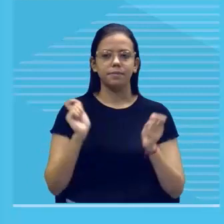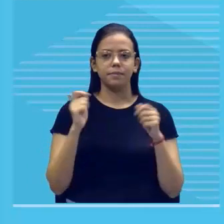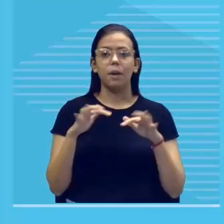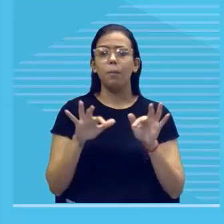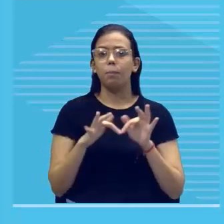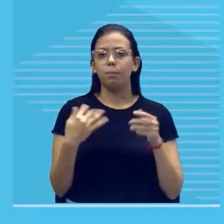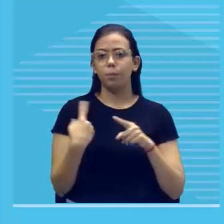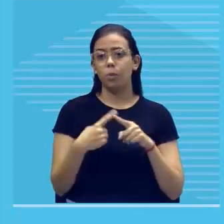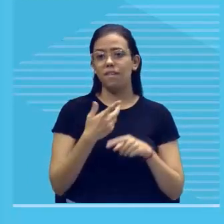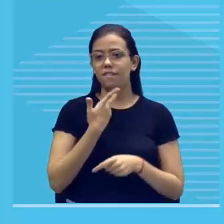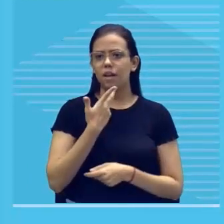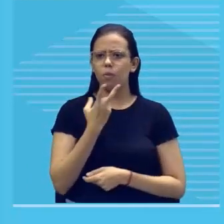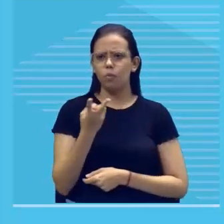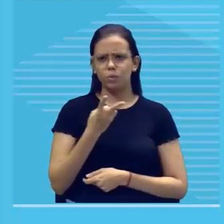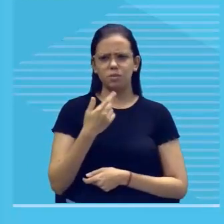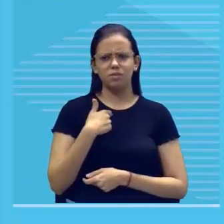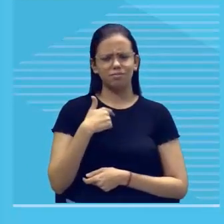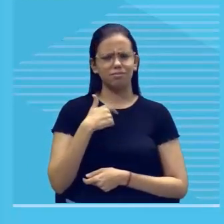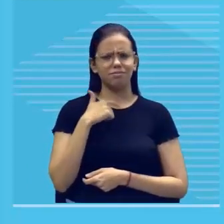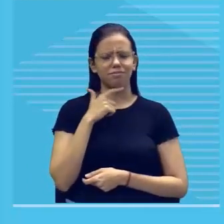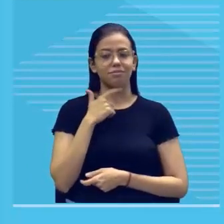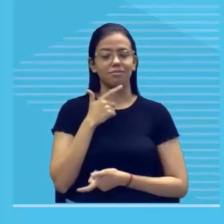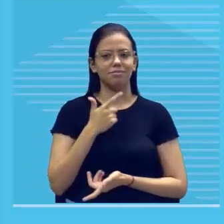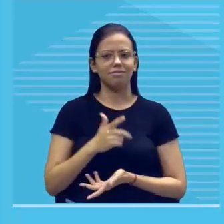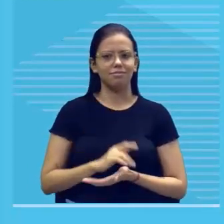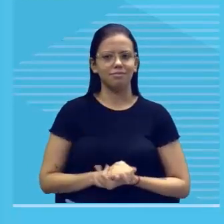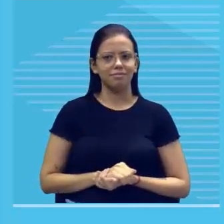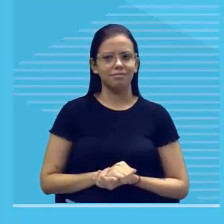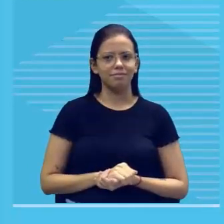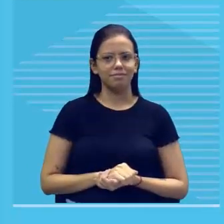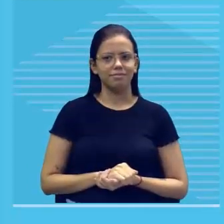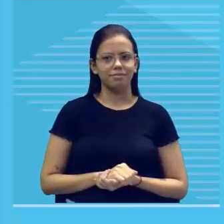simplificar os zeros aqui não